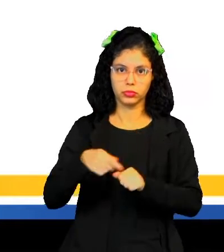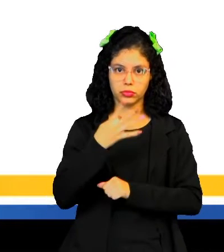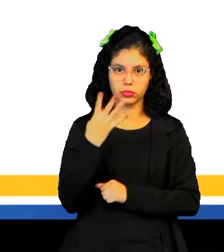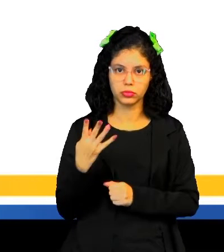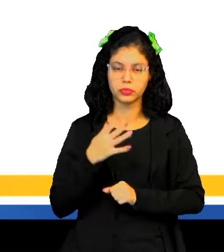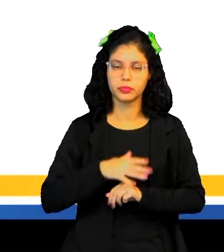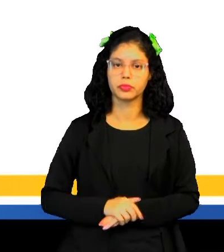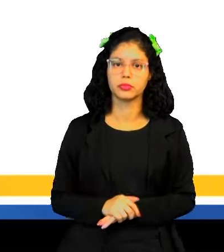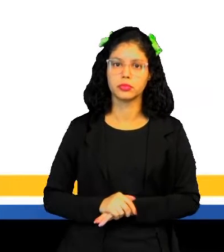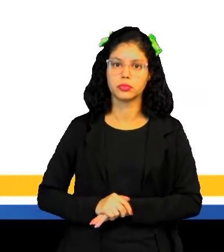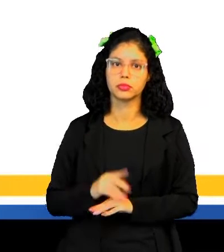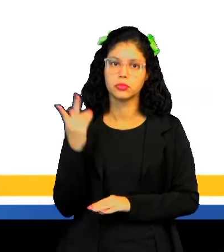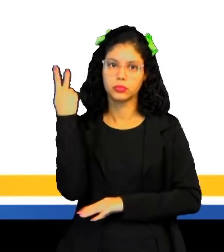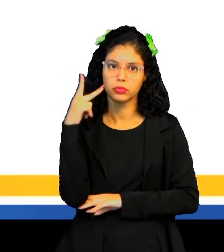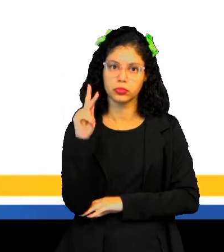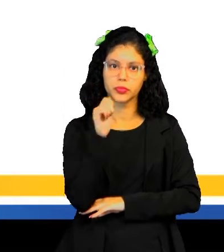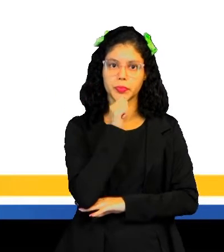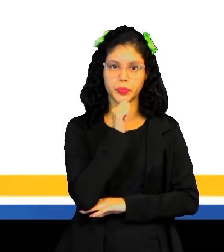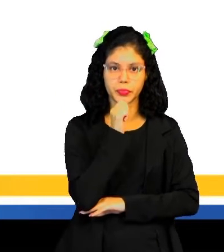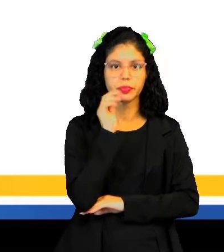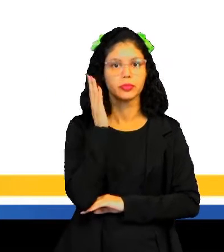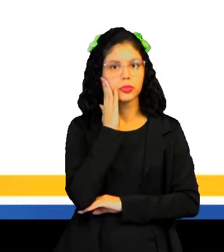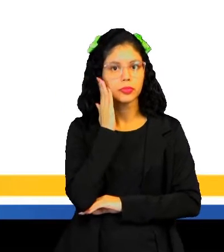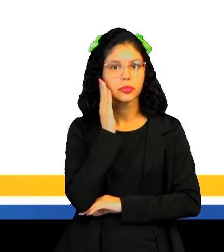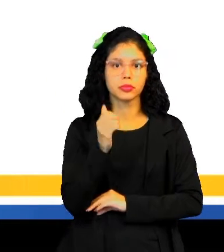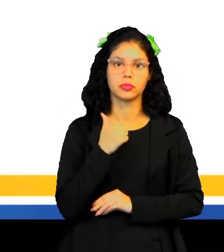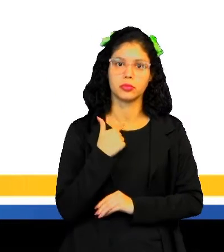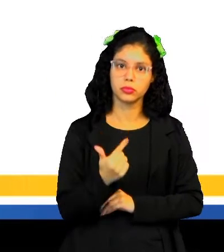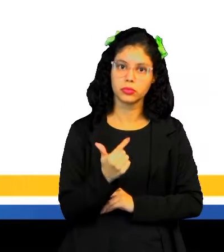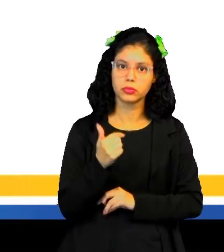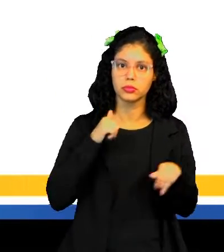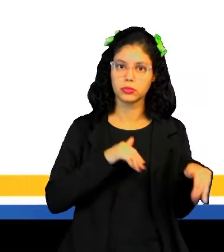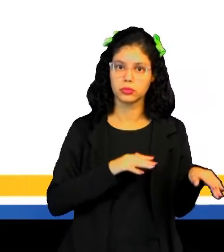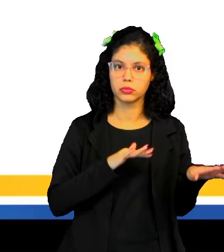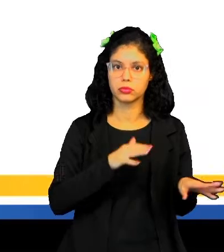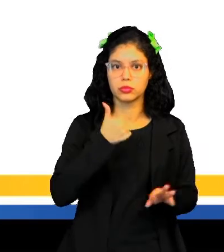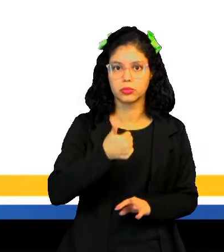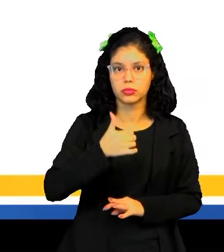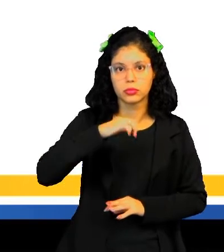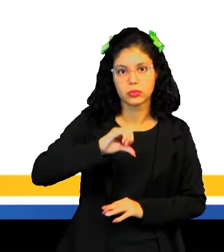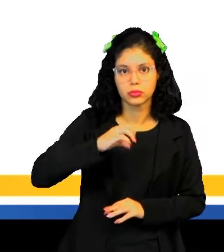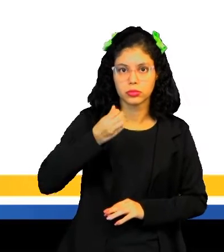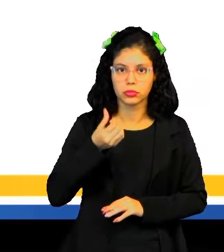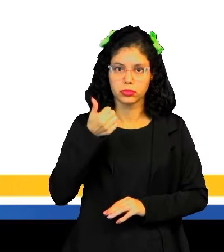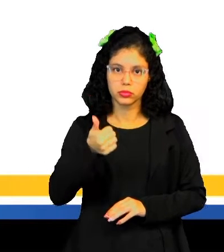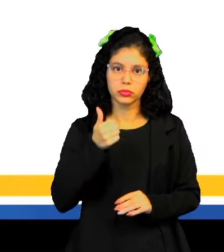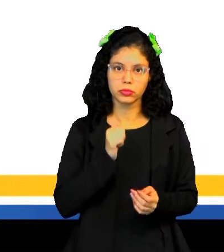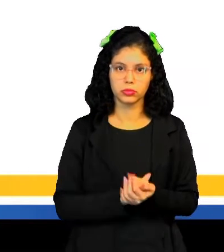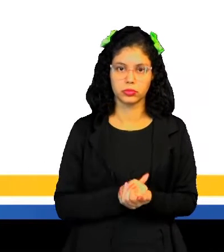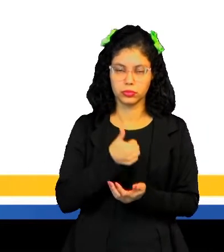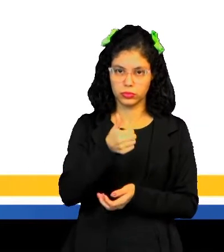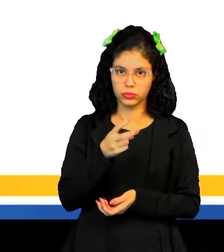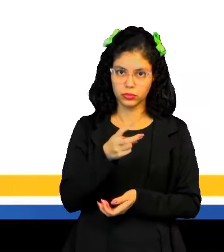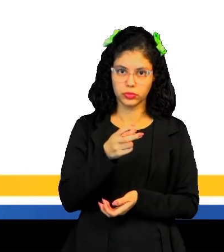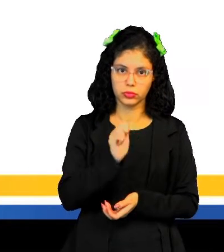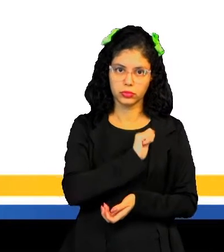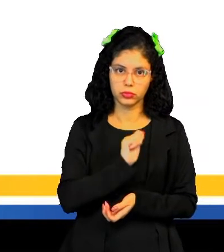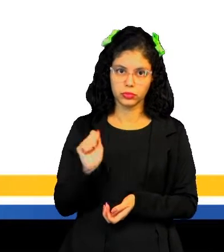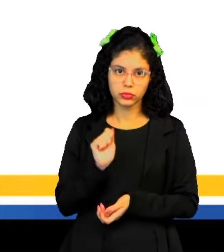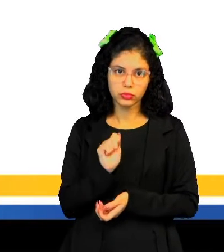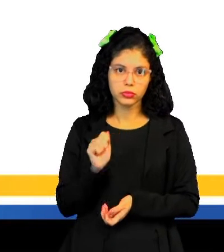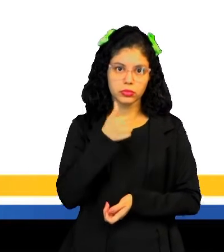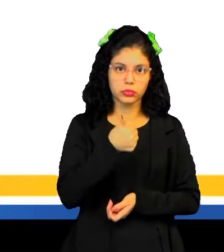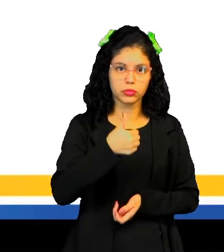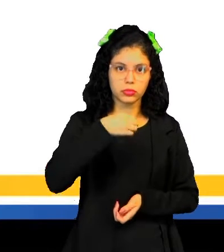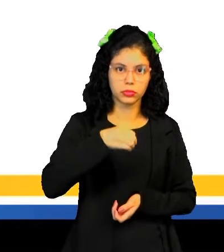todos quanto, no período compreendido entre 2 de setembro de 1961 e 15 de